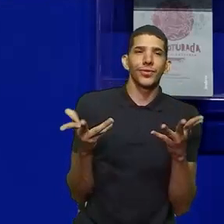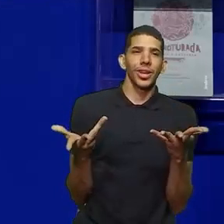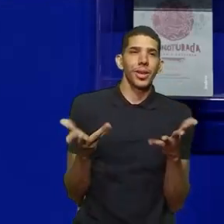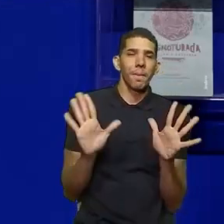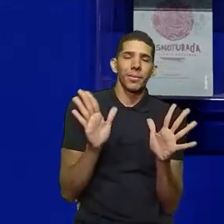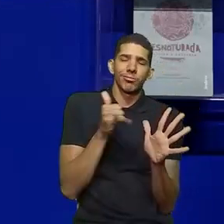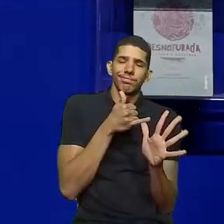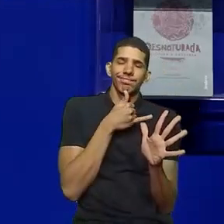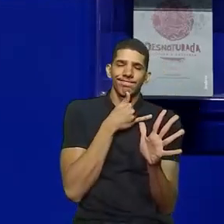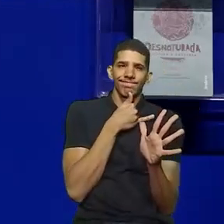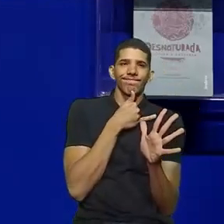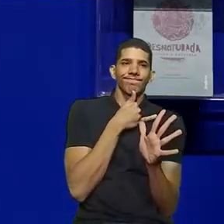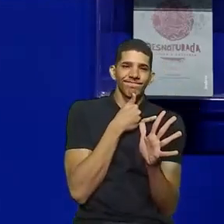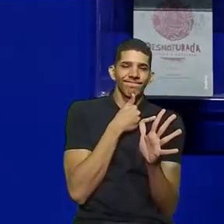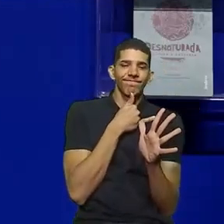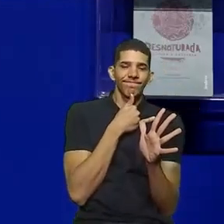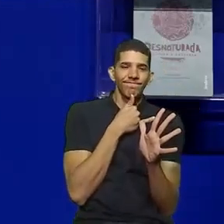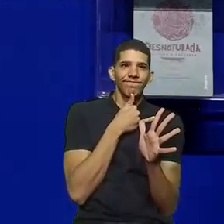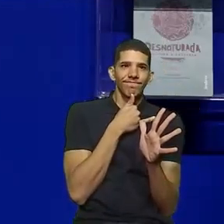nós estamos